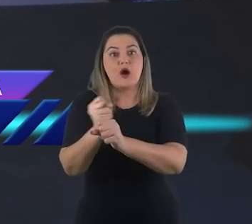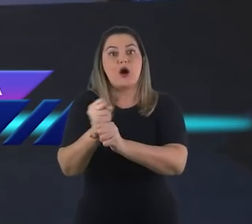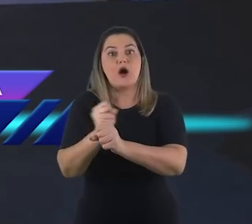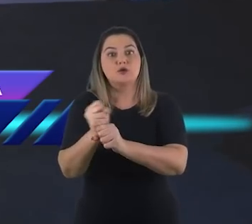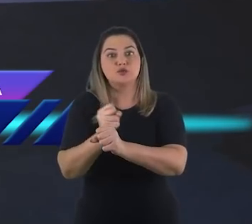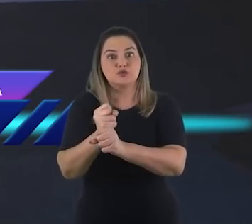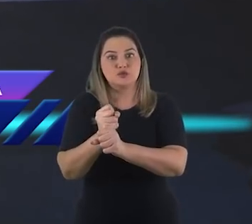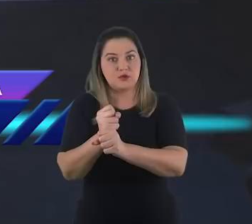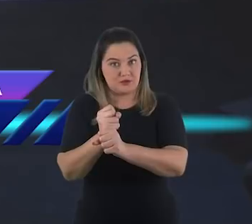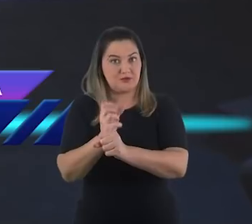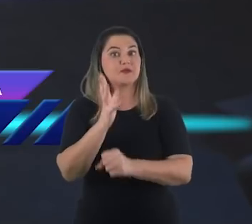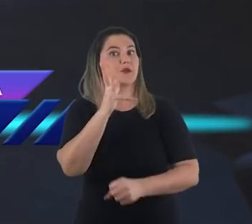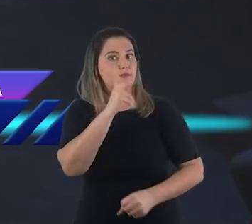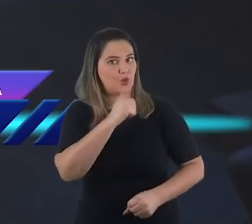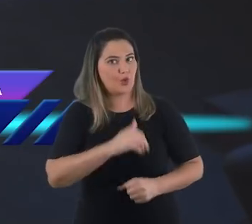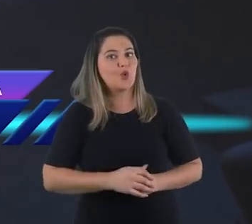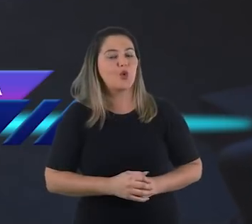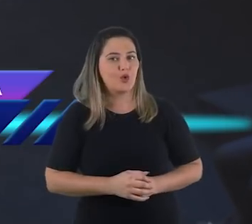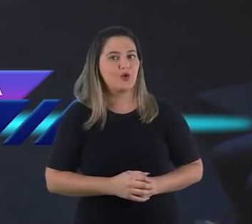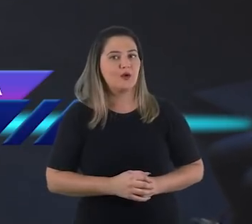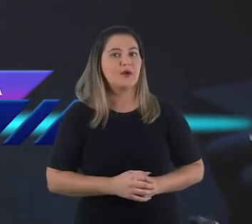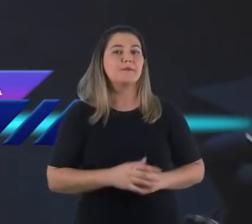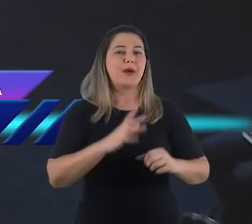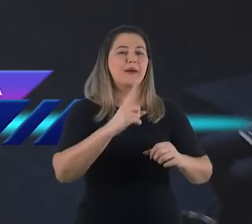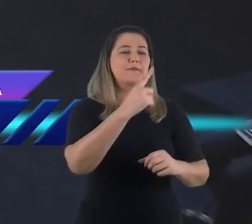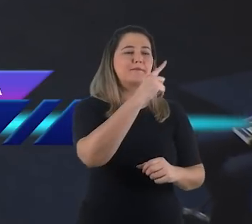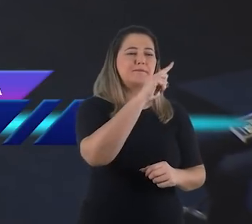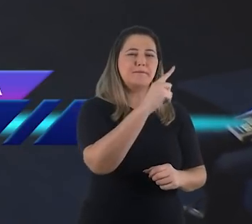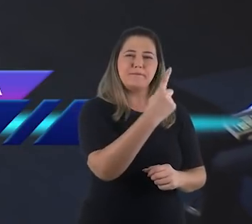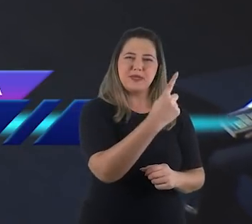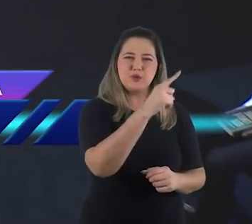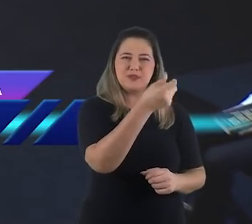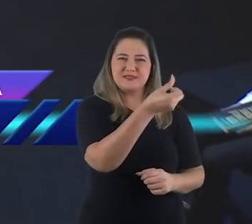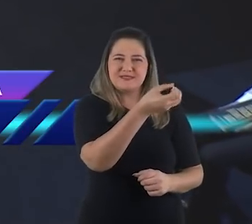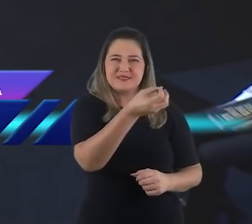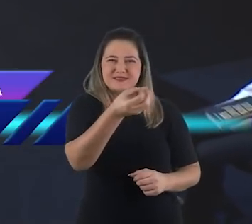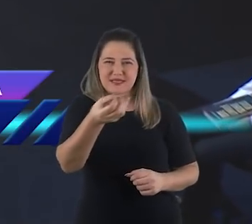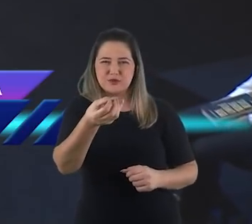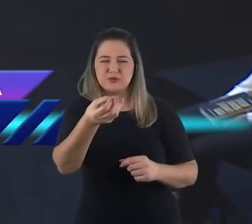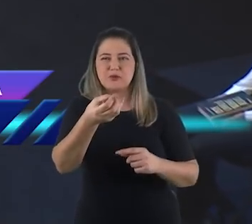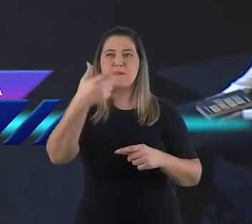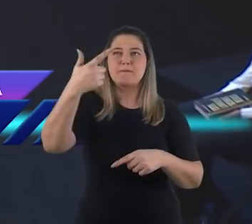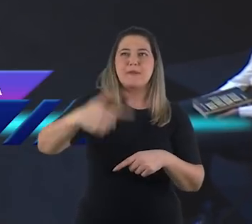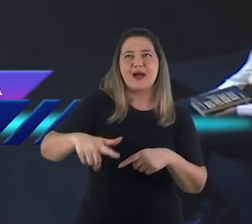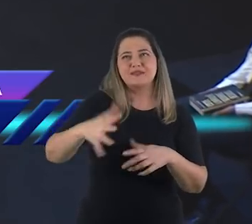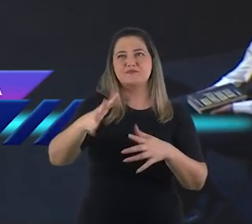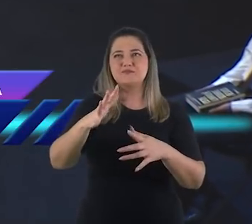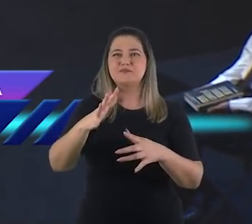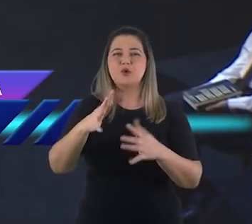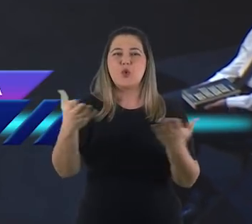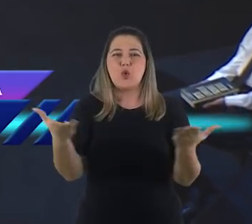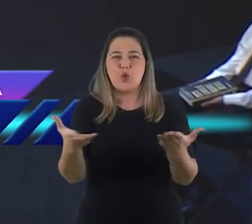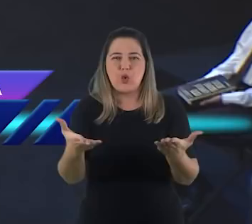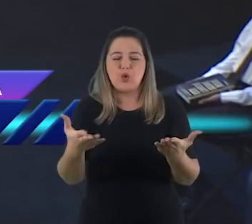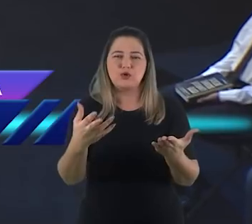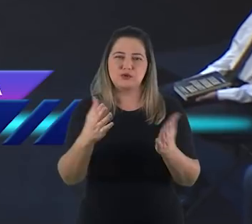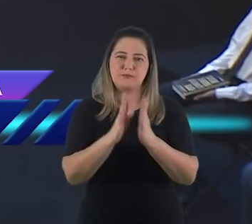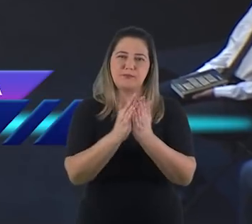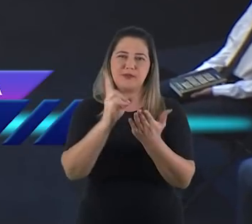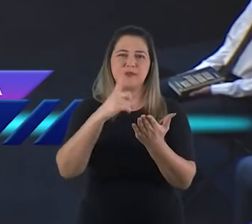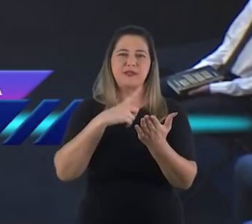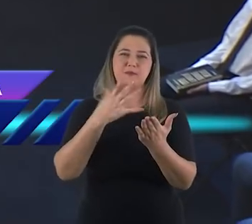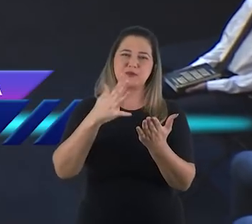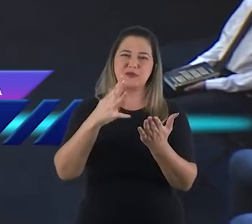Bíblia há mais ou menos 2.000 anos, estamos falando que alguns textos bíblicos têm mais de 3.000 anos que foram escritos. É